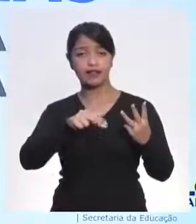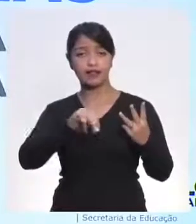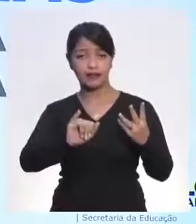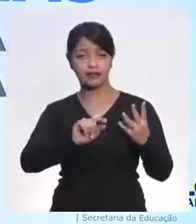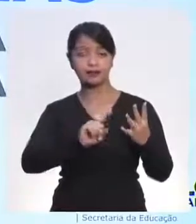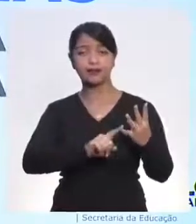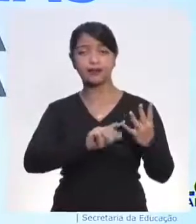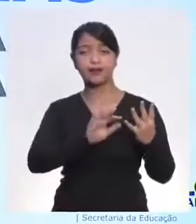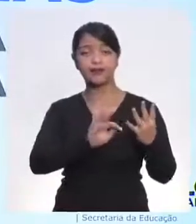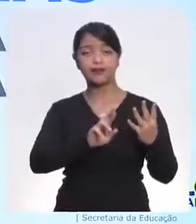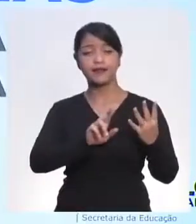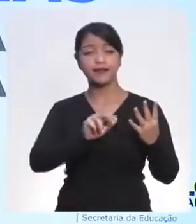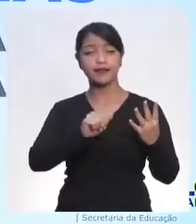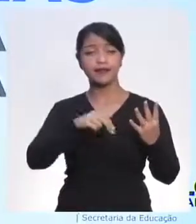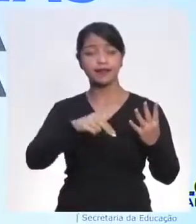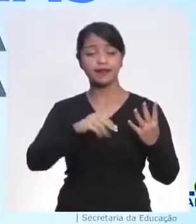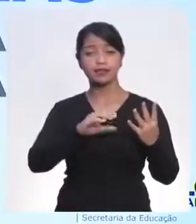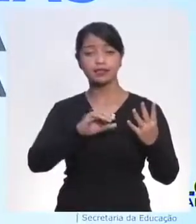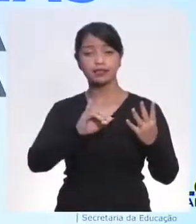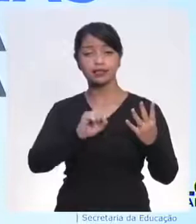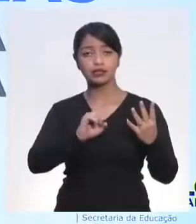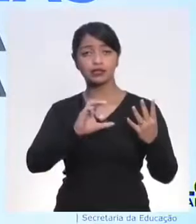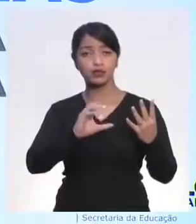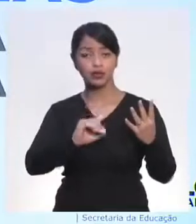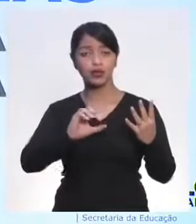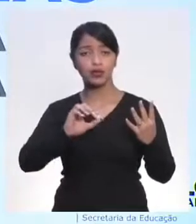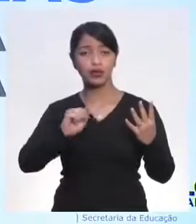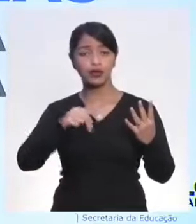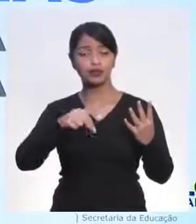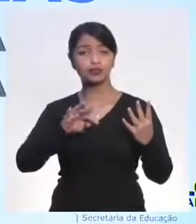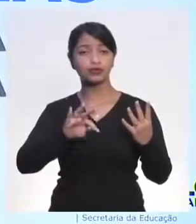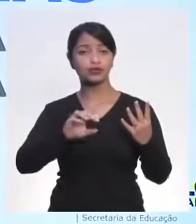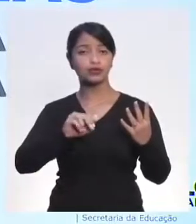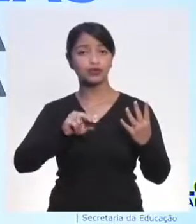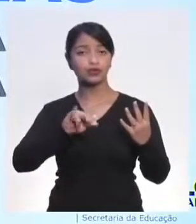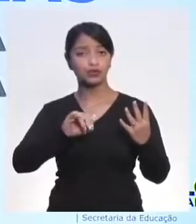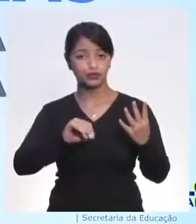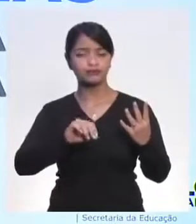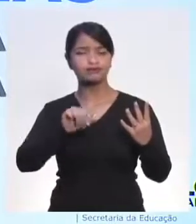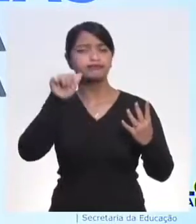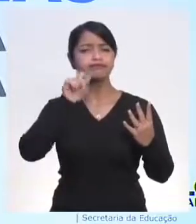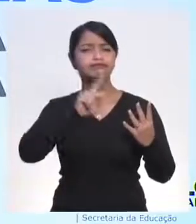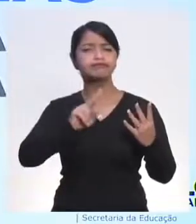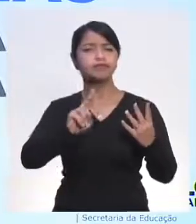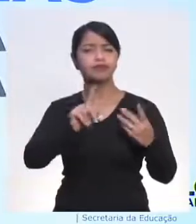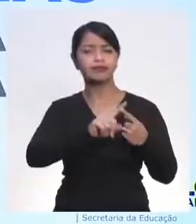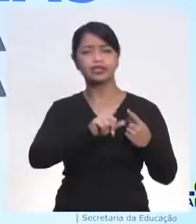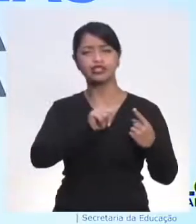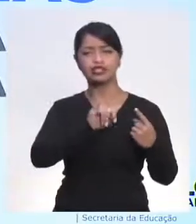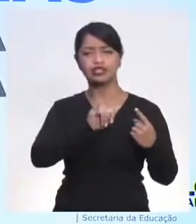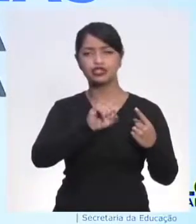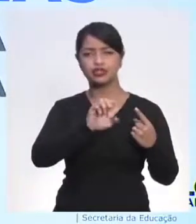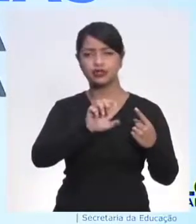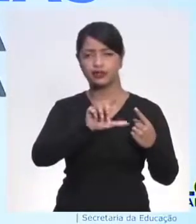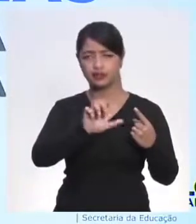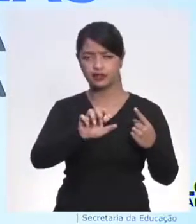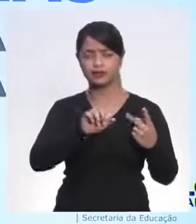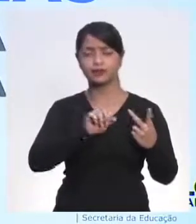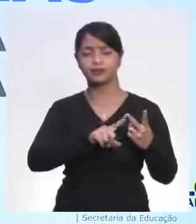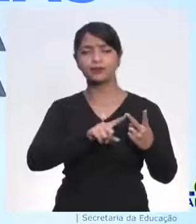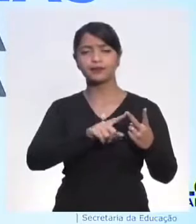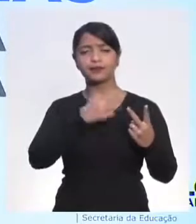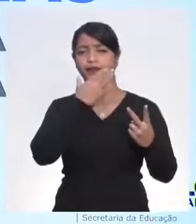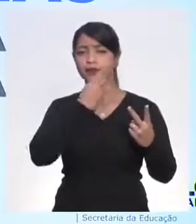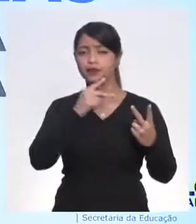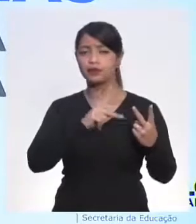Gonçalves, foram escolas de Mogi Mirim que estão participando, das professoras Gisele, o professor Valdomiro